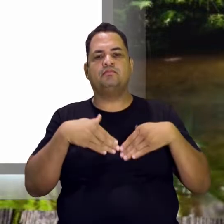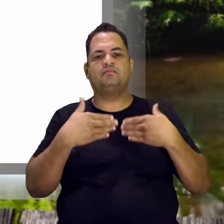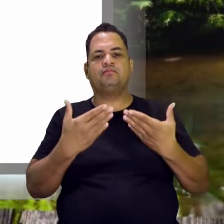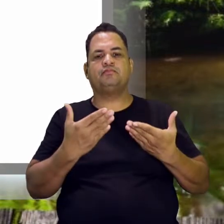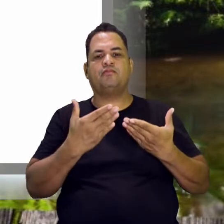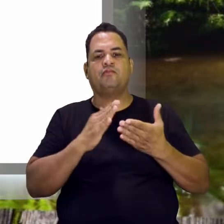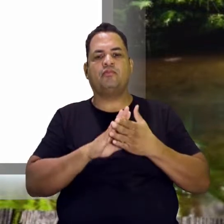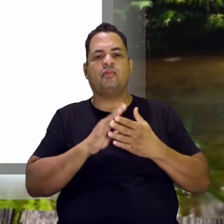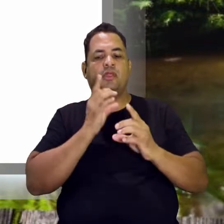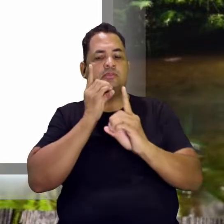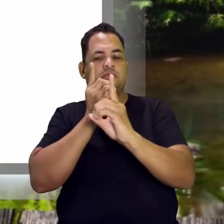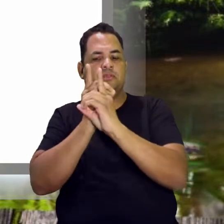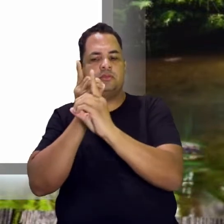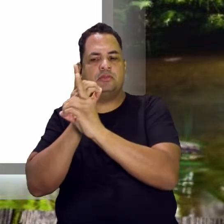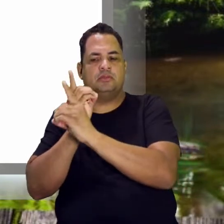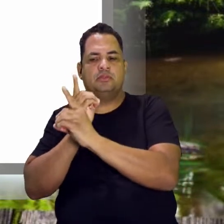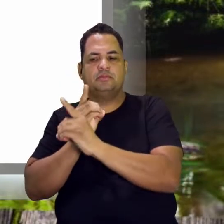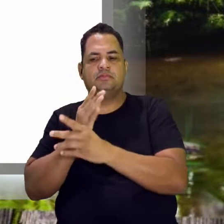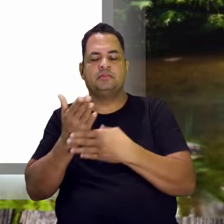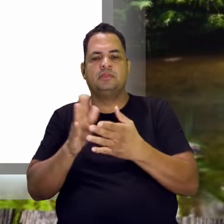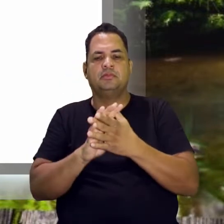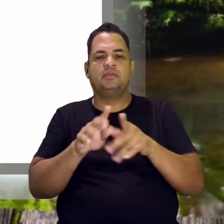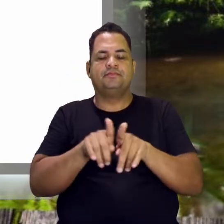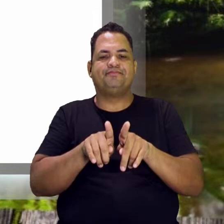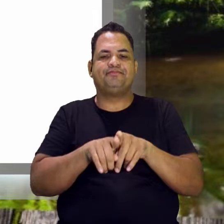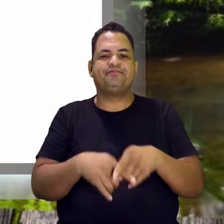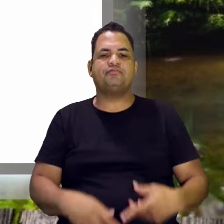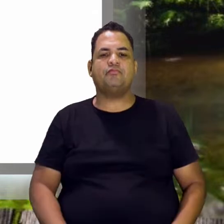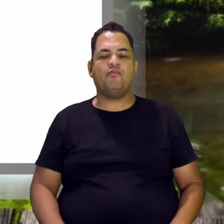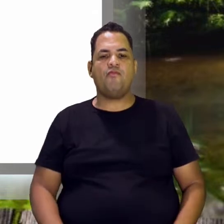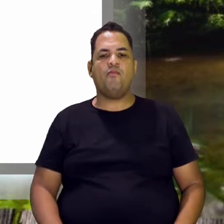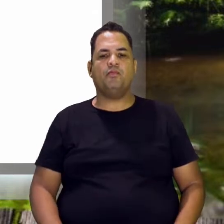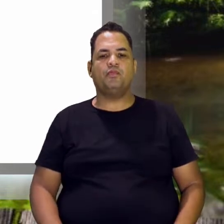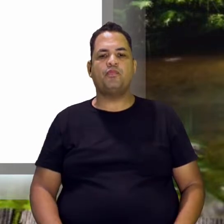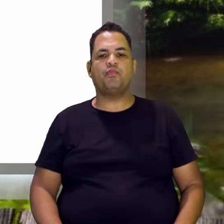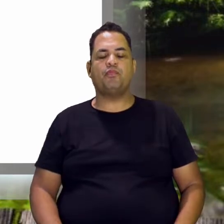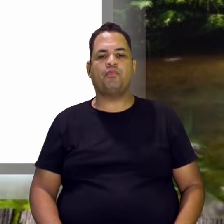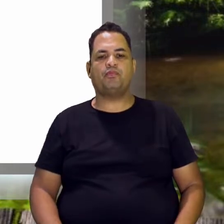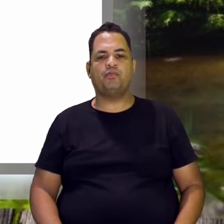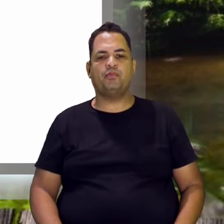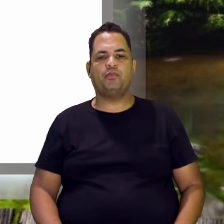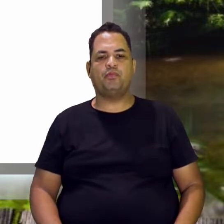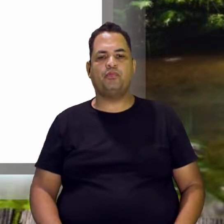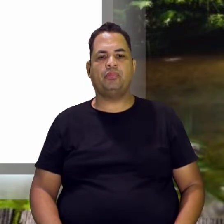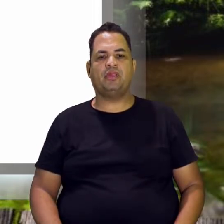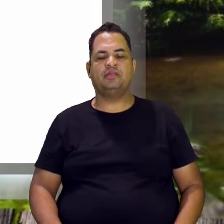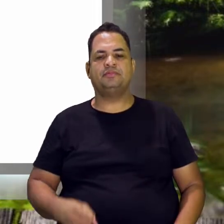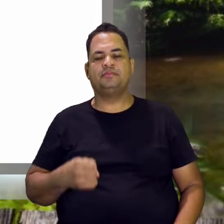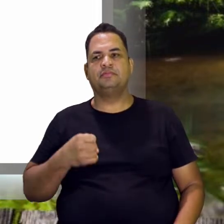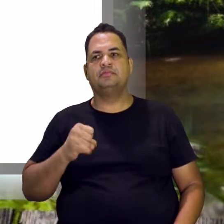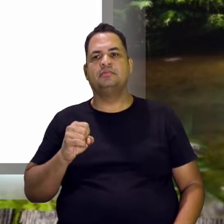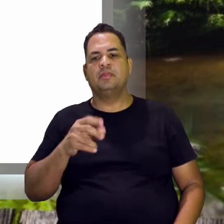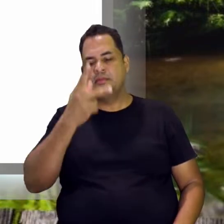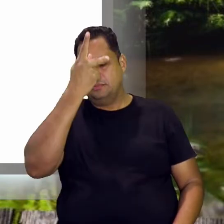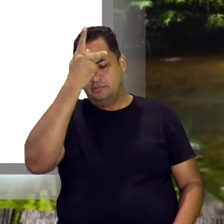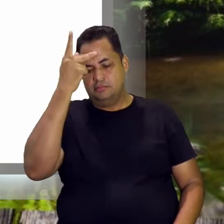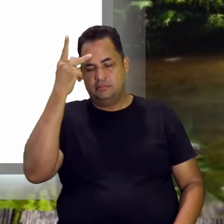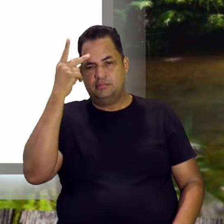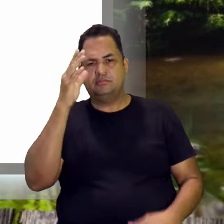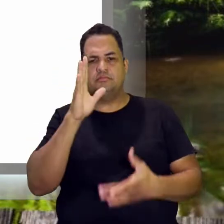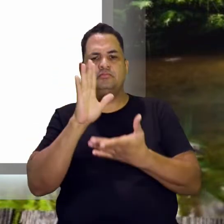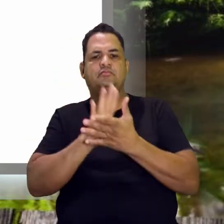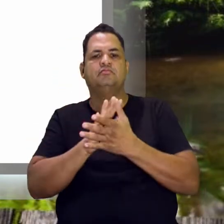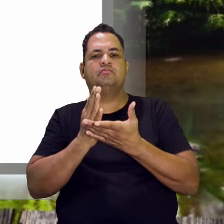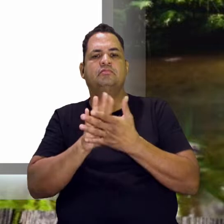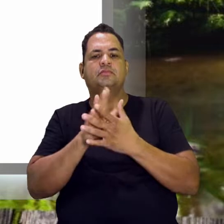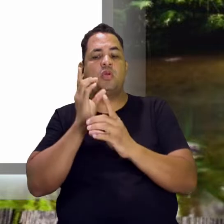são descobertos, tá? Muitas vezes, se a pessoa que descobriu, fez essa